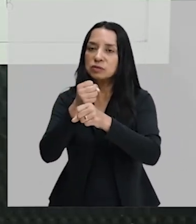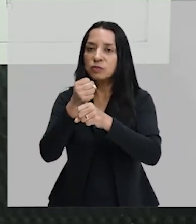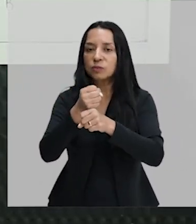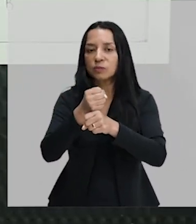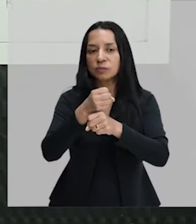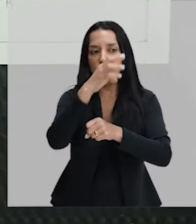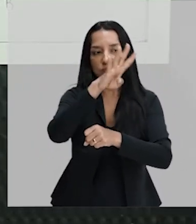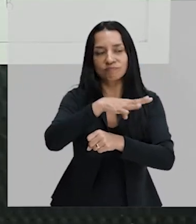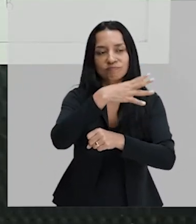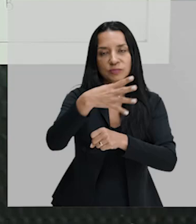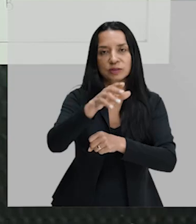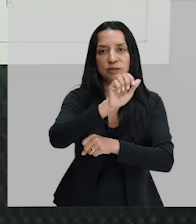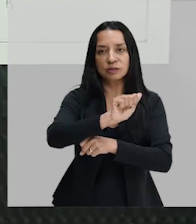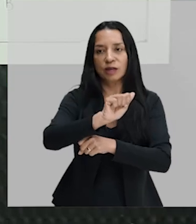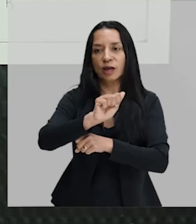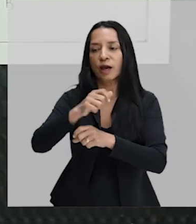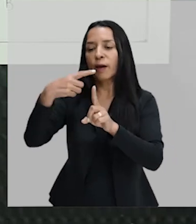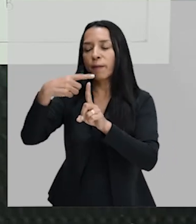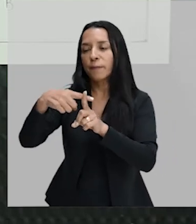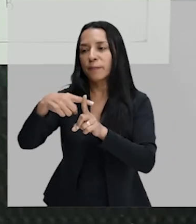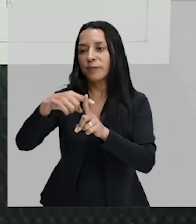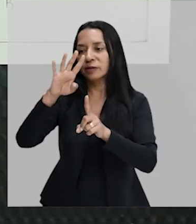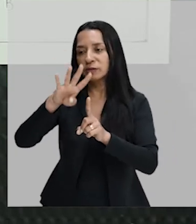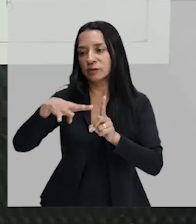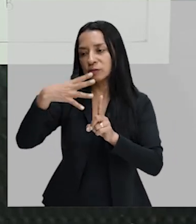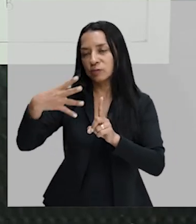3 mais 6. Dá 9.